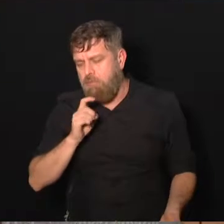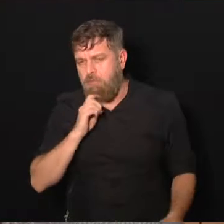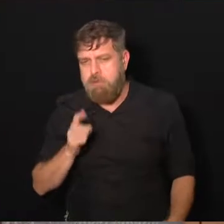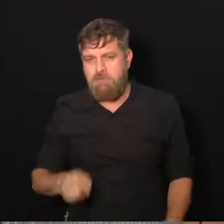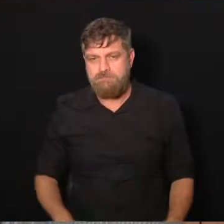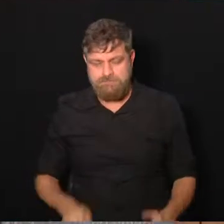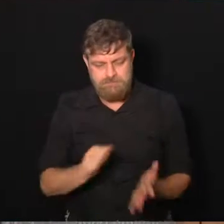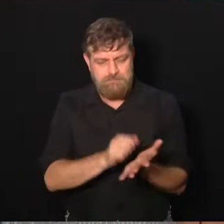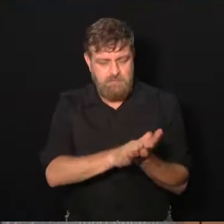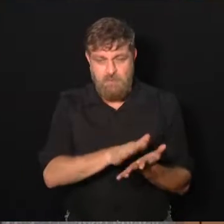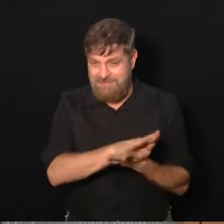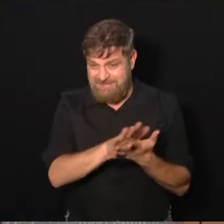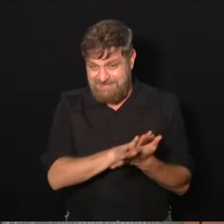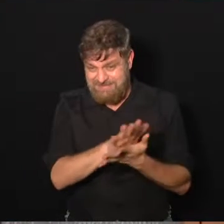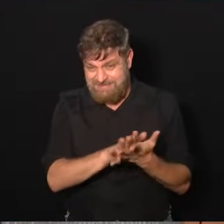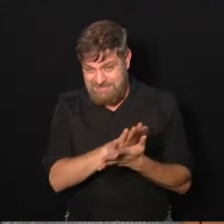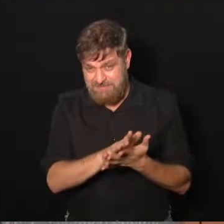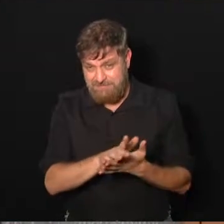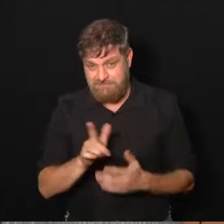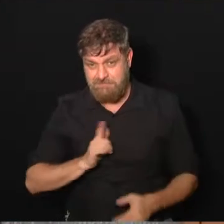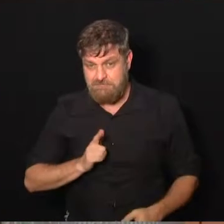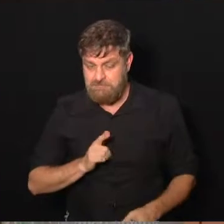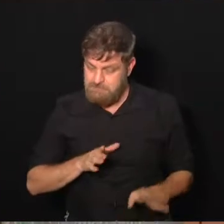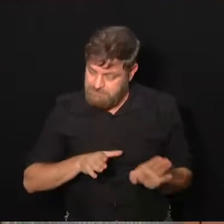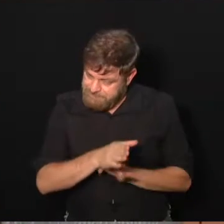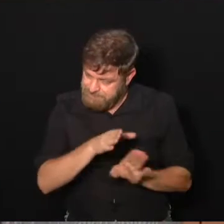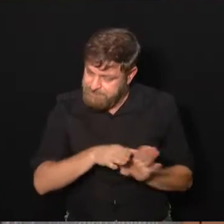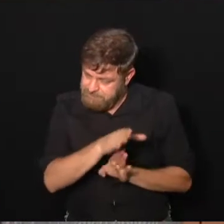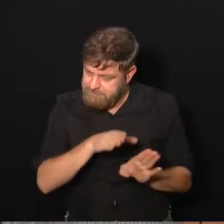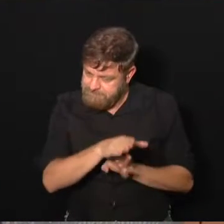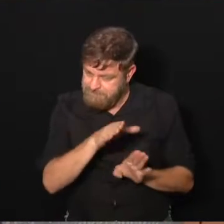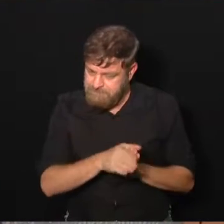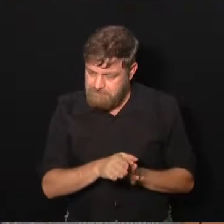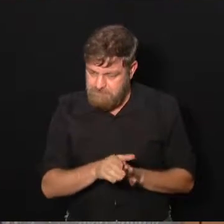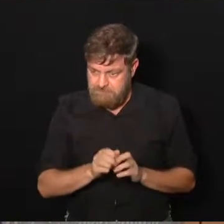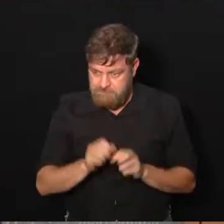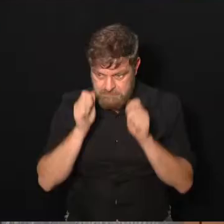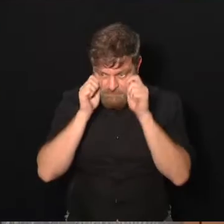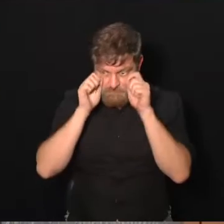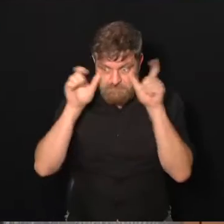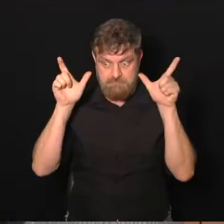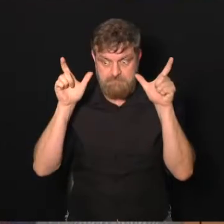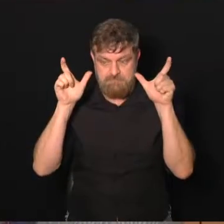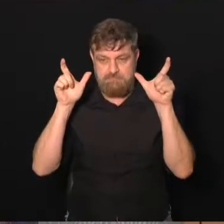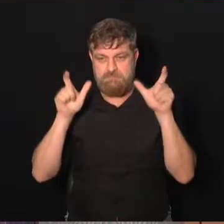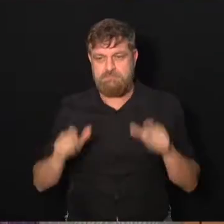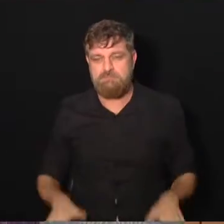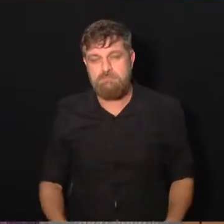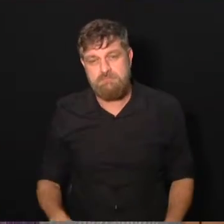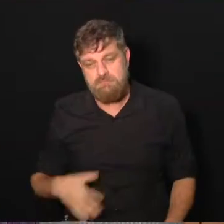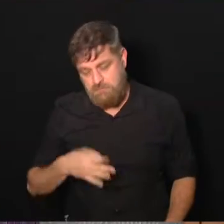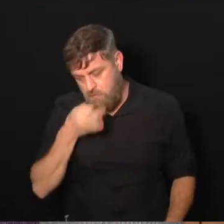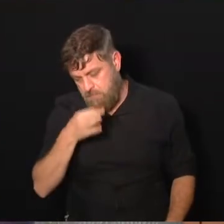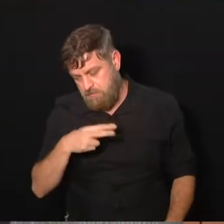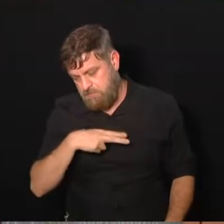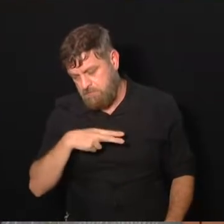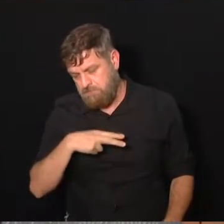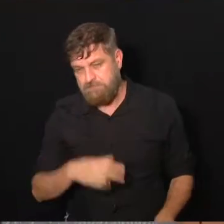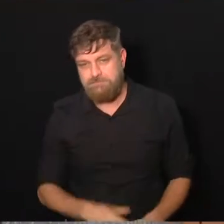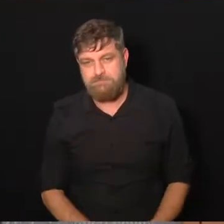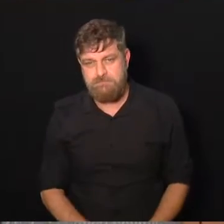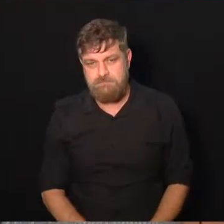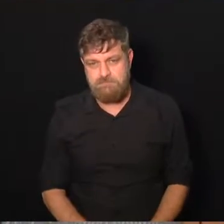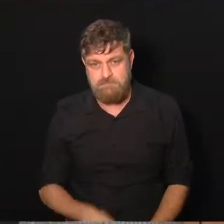né? Mas pelo menos uma advertência receberia, né? Então eu acho que a minha opinião é essa.